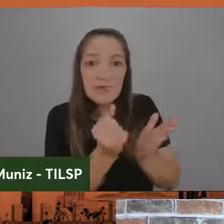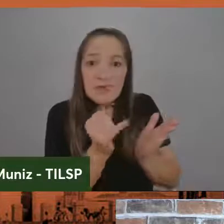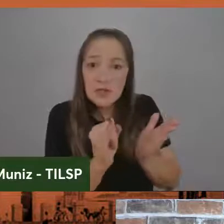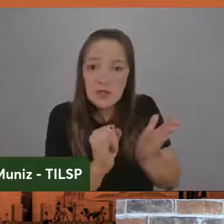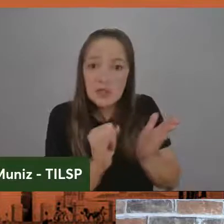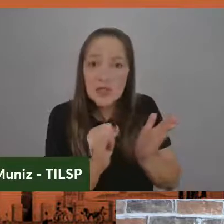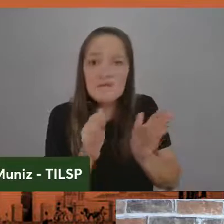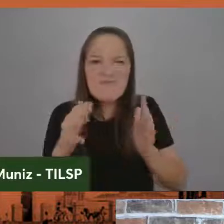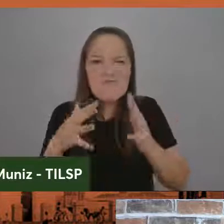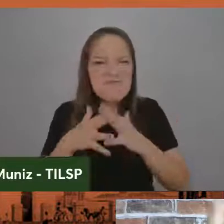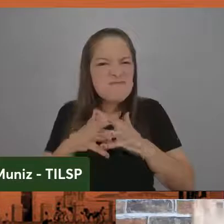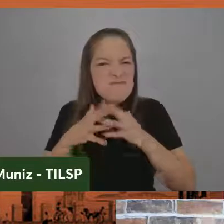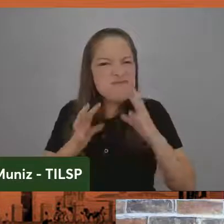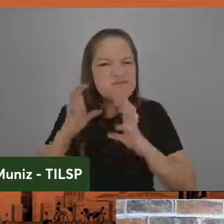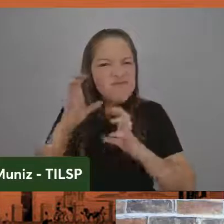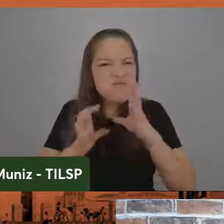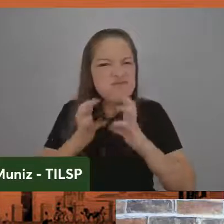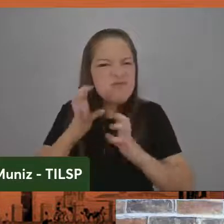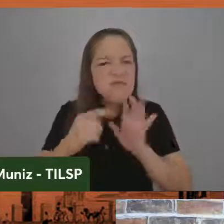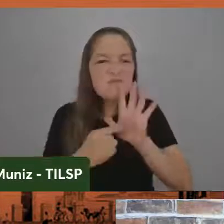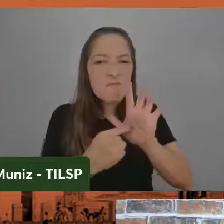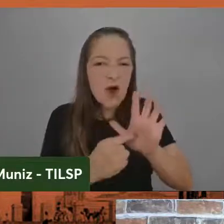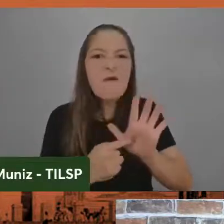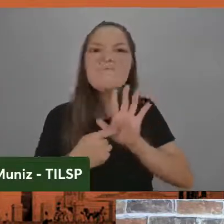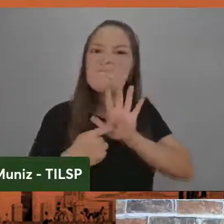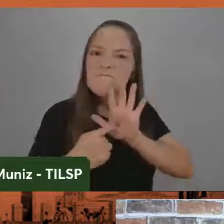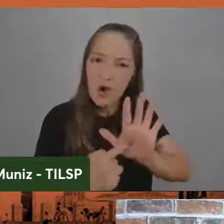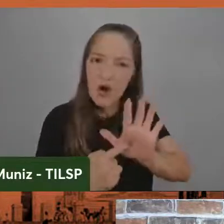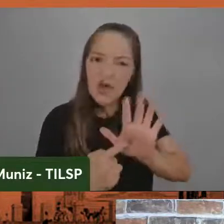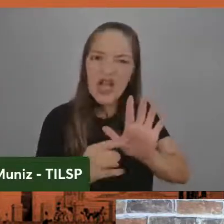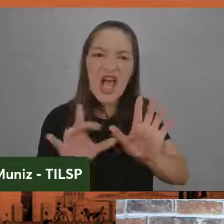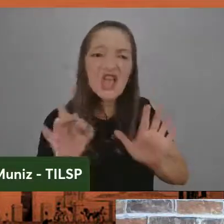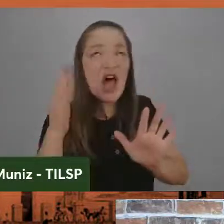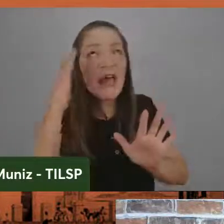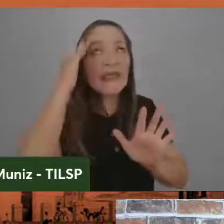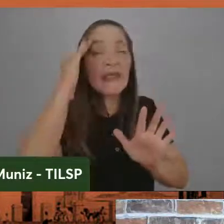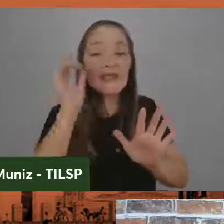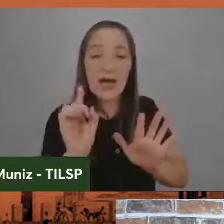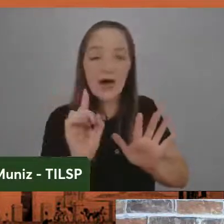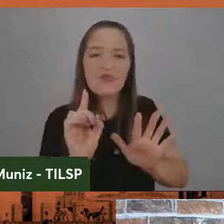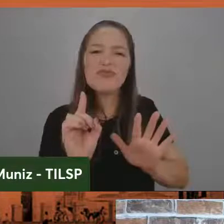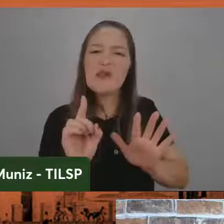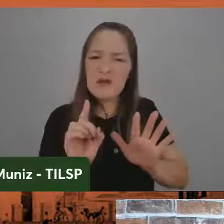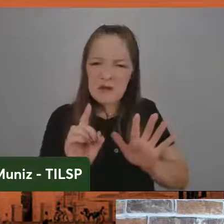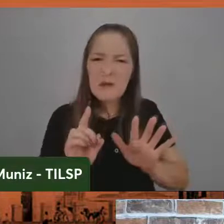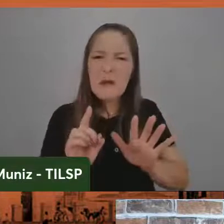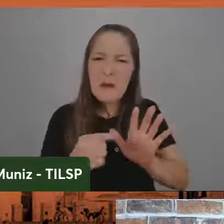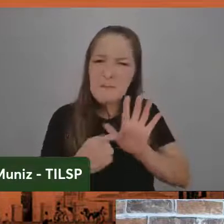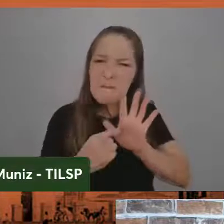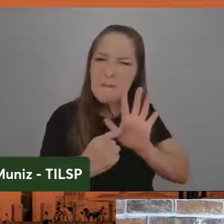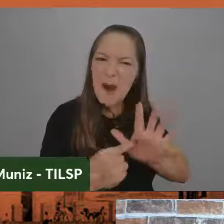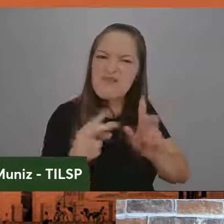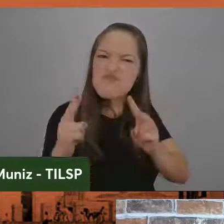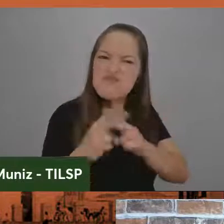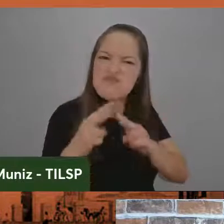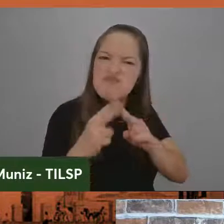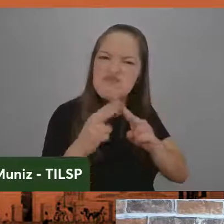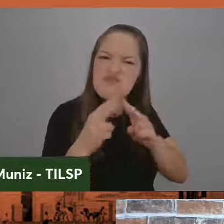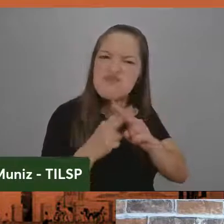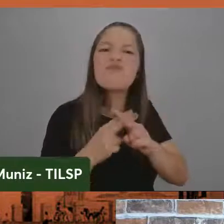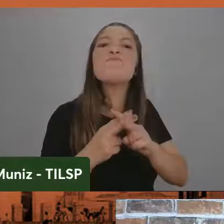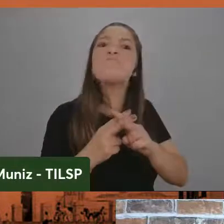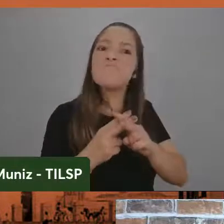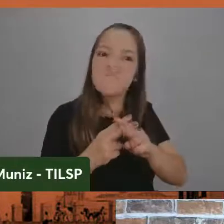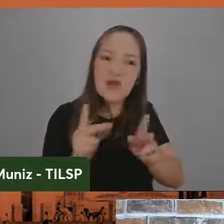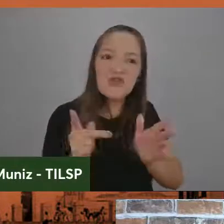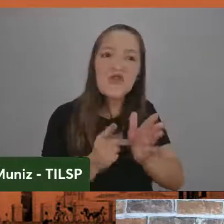a briga, ele não dá a entender a briga. Né? Quando é para mostrar a desavença, ele mostra. O que, a meu ver, falando